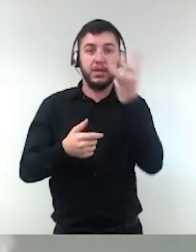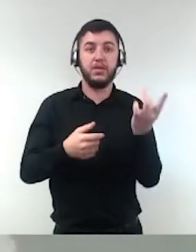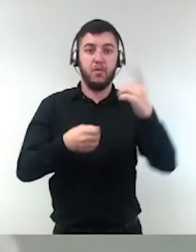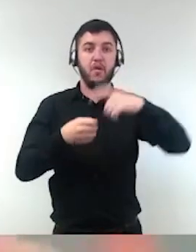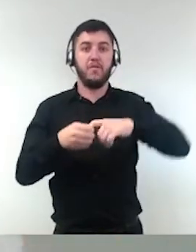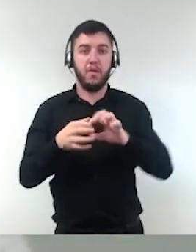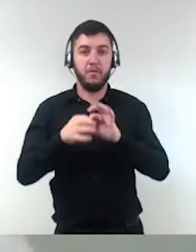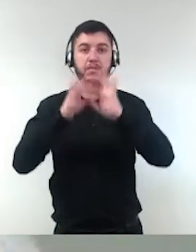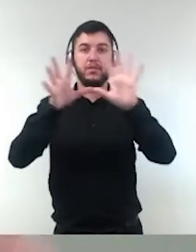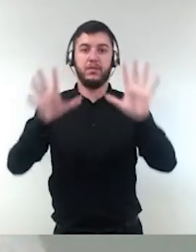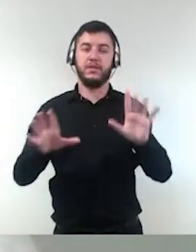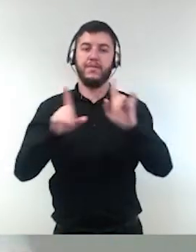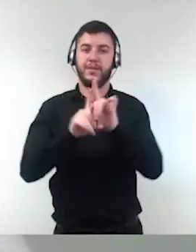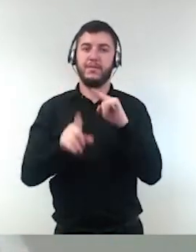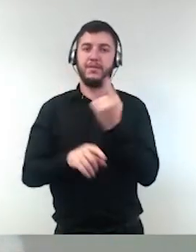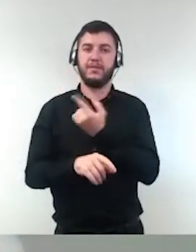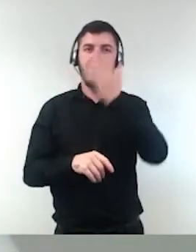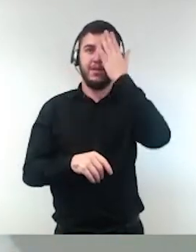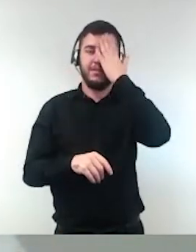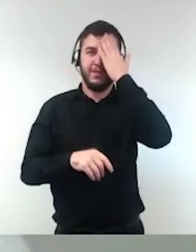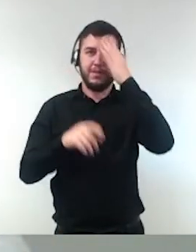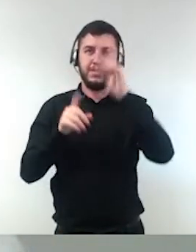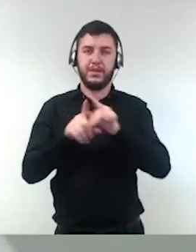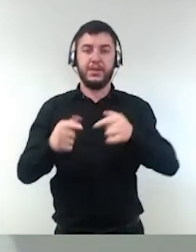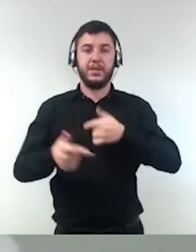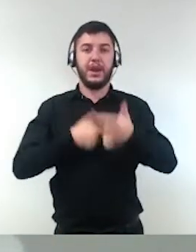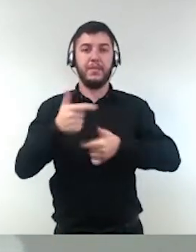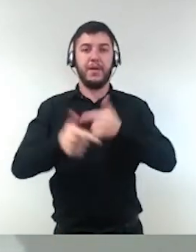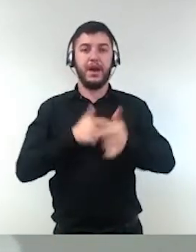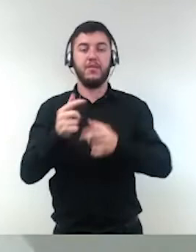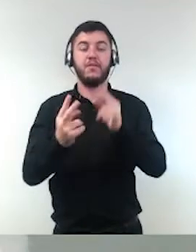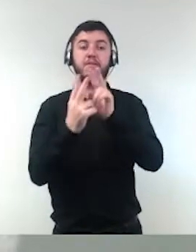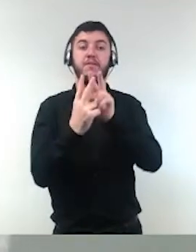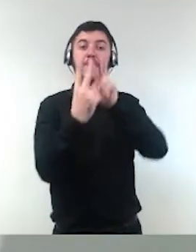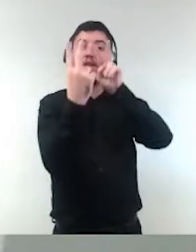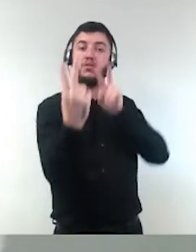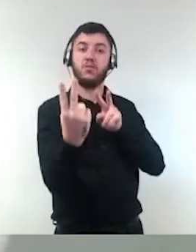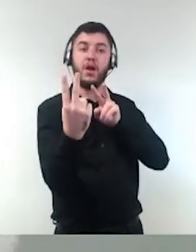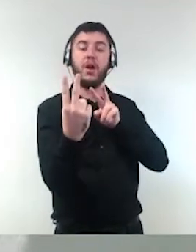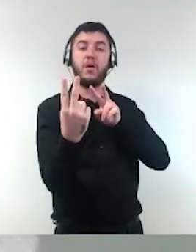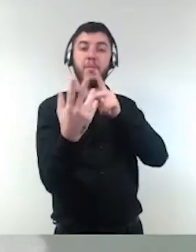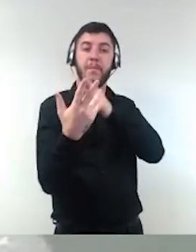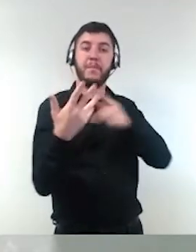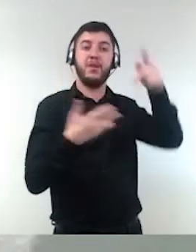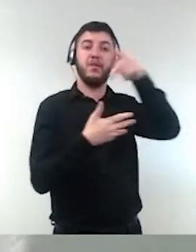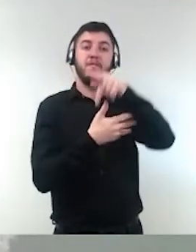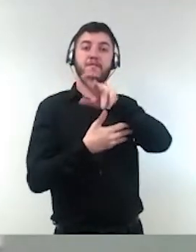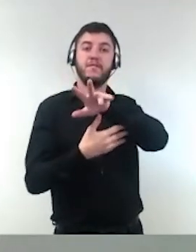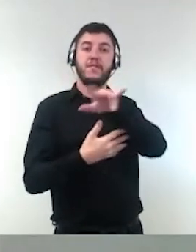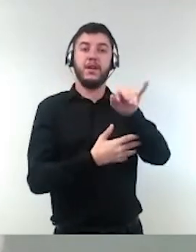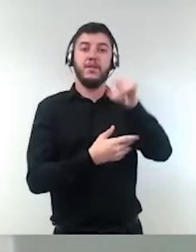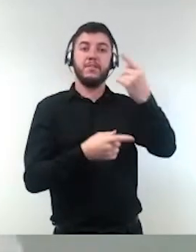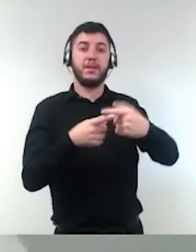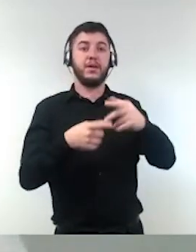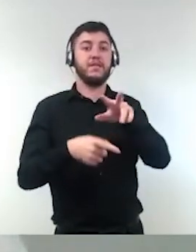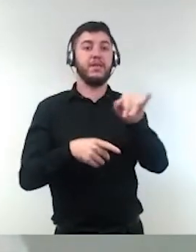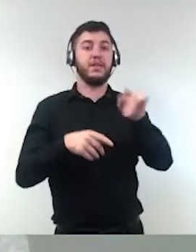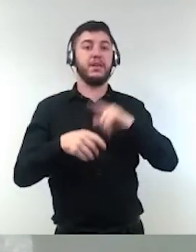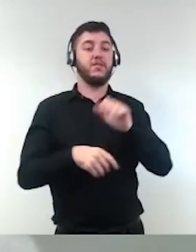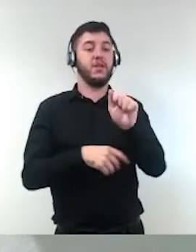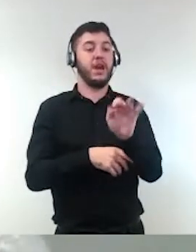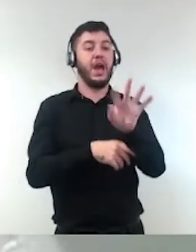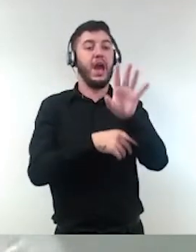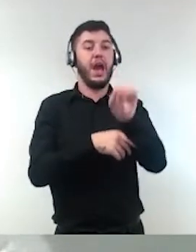as atividades à distância continuam sendo priorizadas por atos por meios